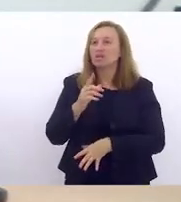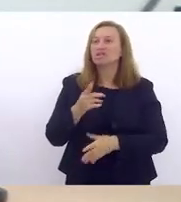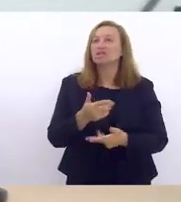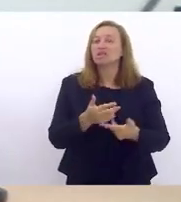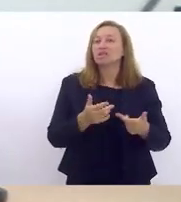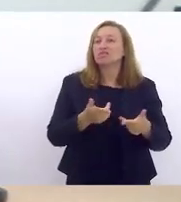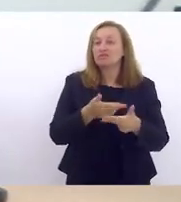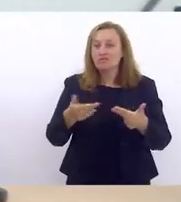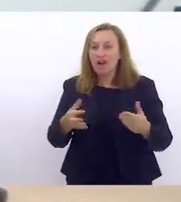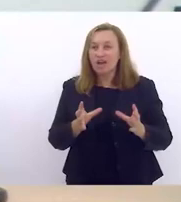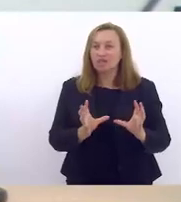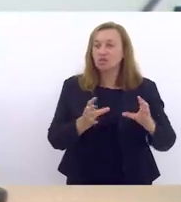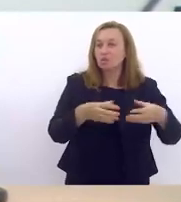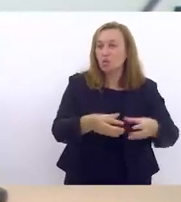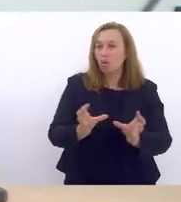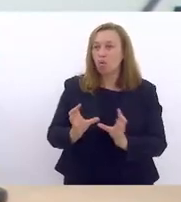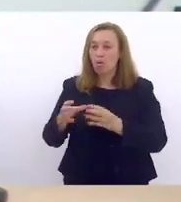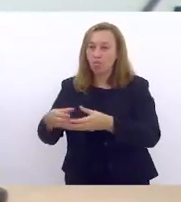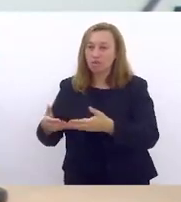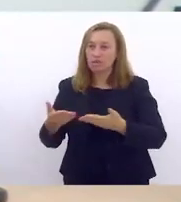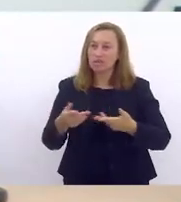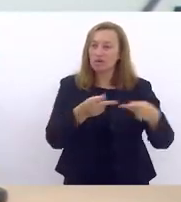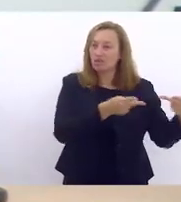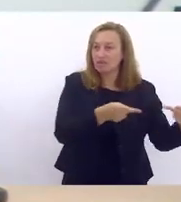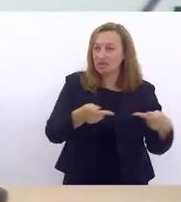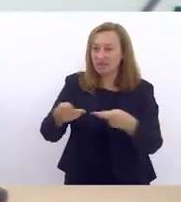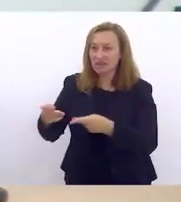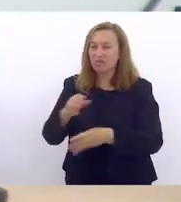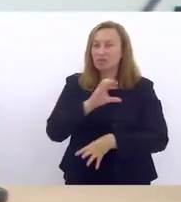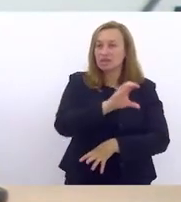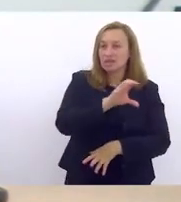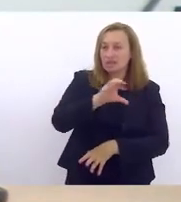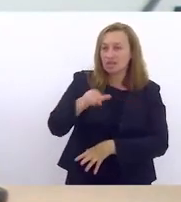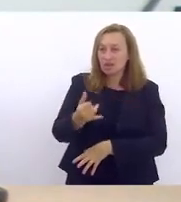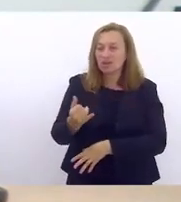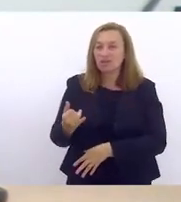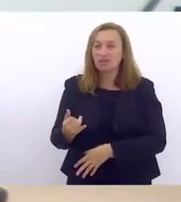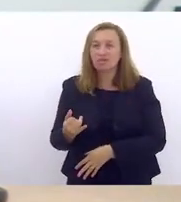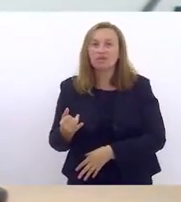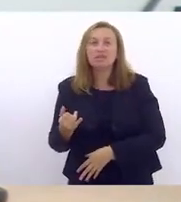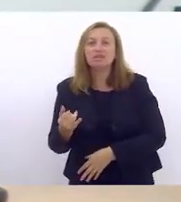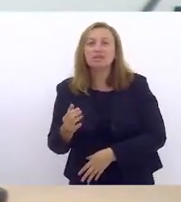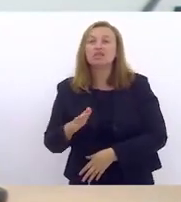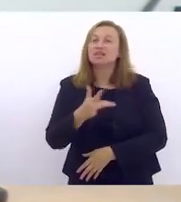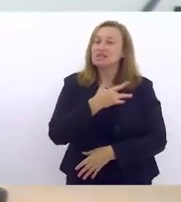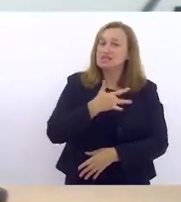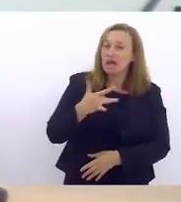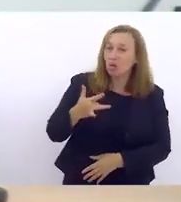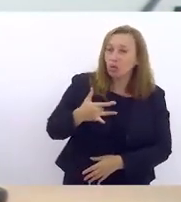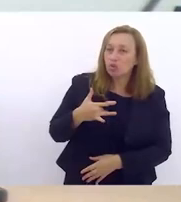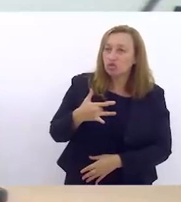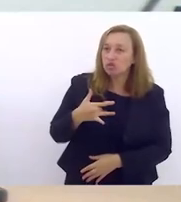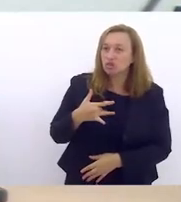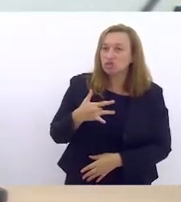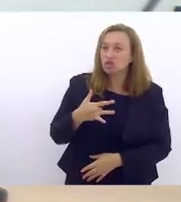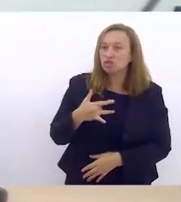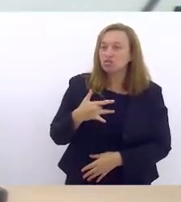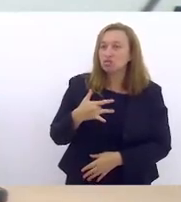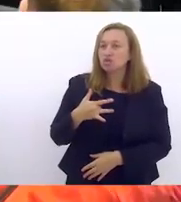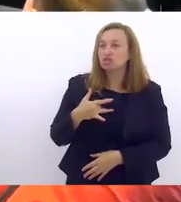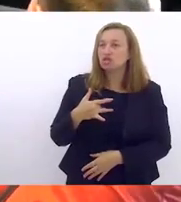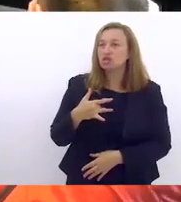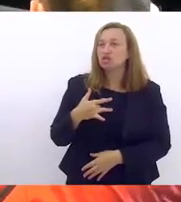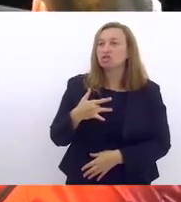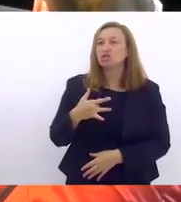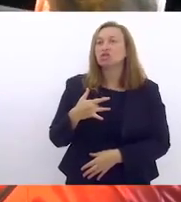agora de comissões, vai passar pela Comissão de Justiça, pela Comissão, me ajuda, de Saúde. Está na Comissão de